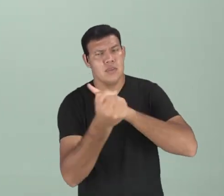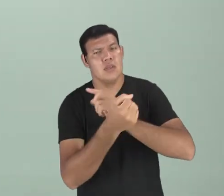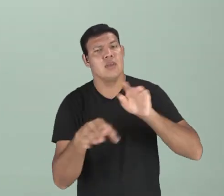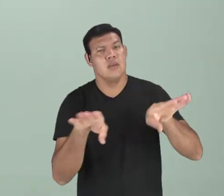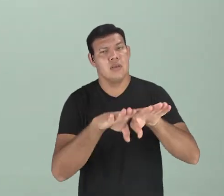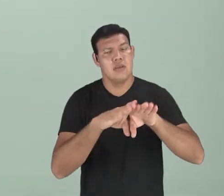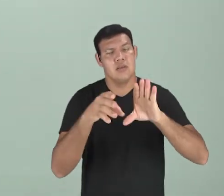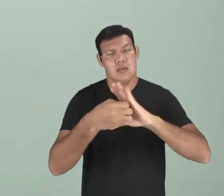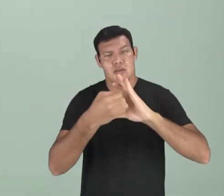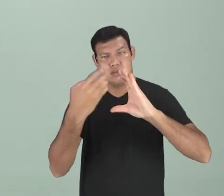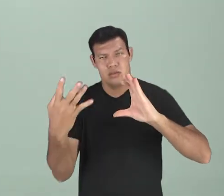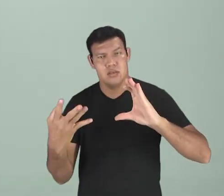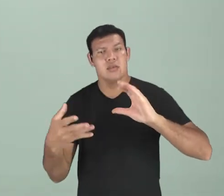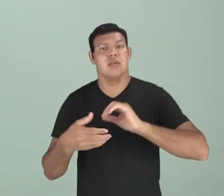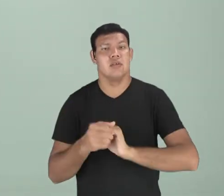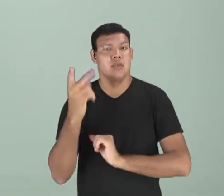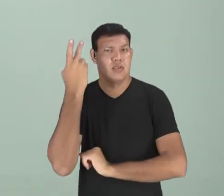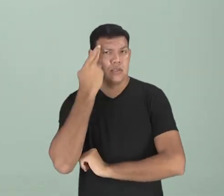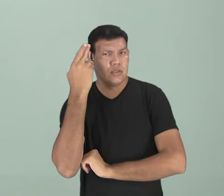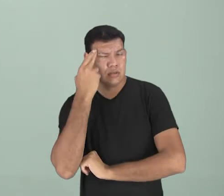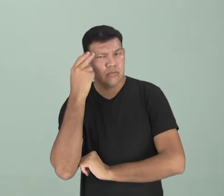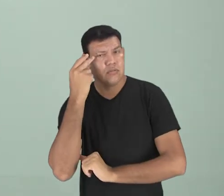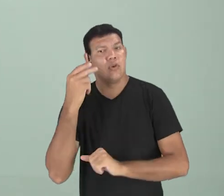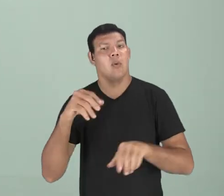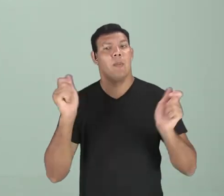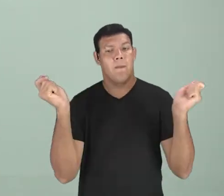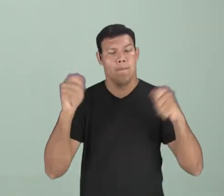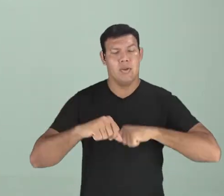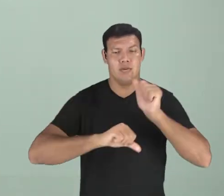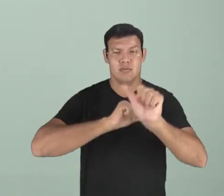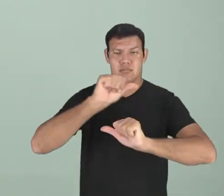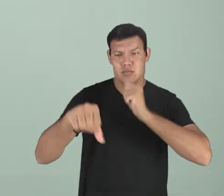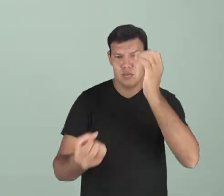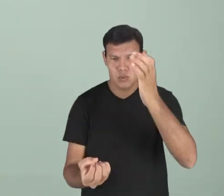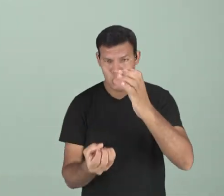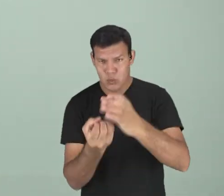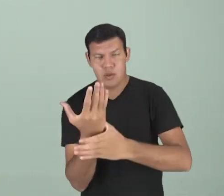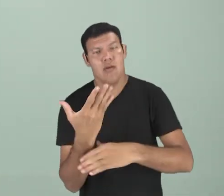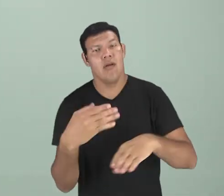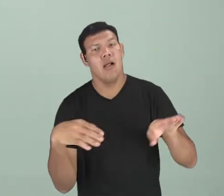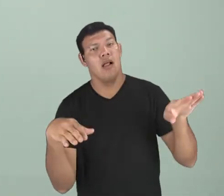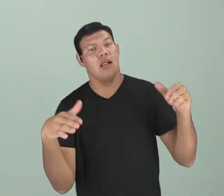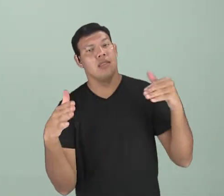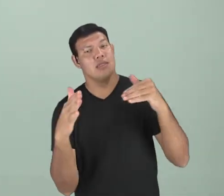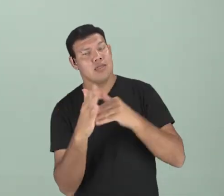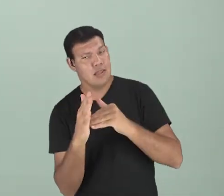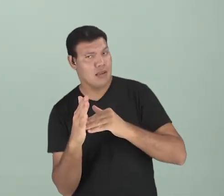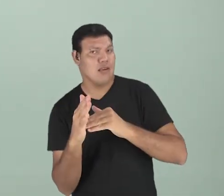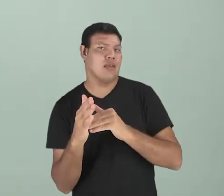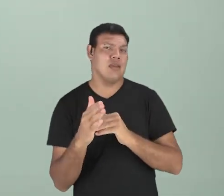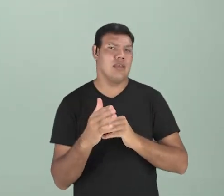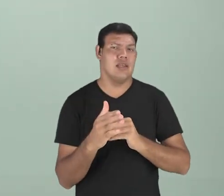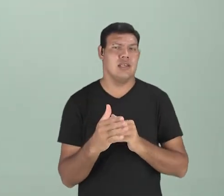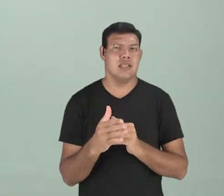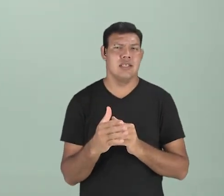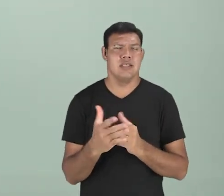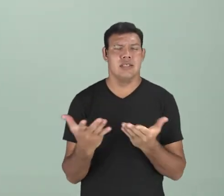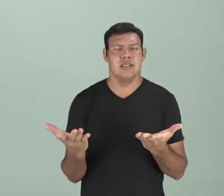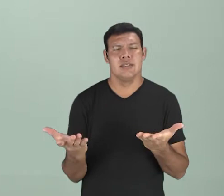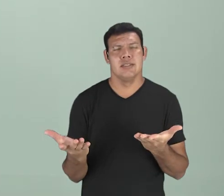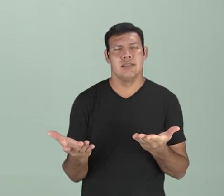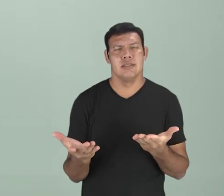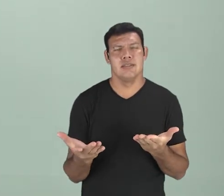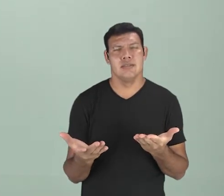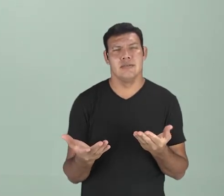naturais. Esse espaço ele vai ser modificado desde o seu surgimento até, em último caso e